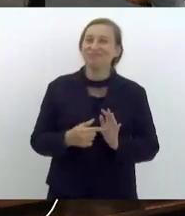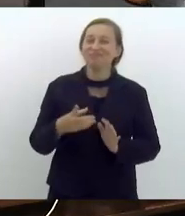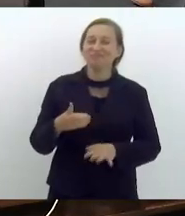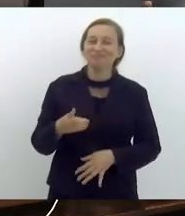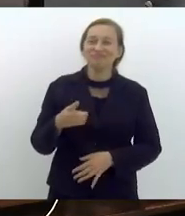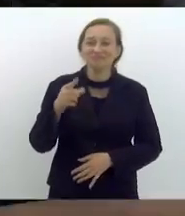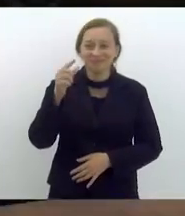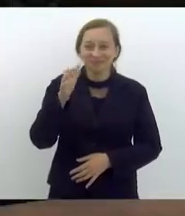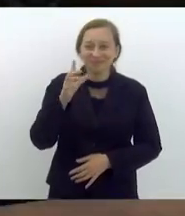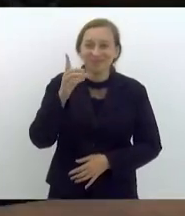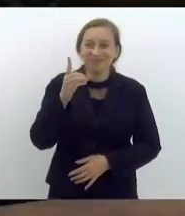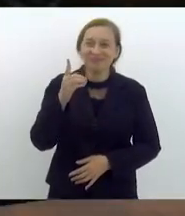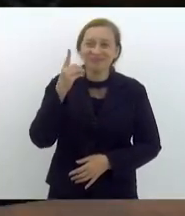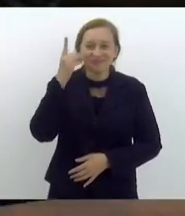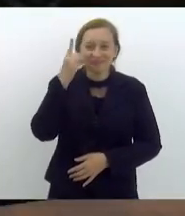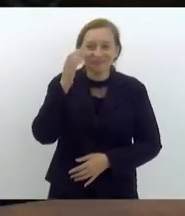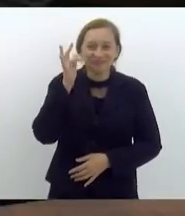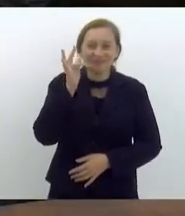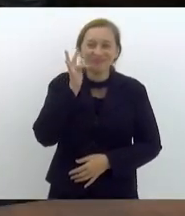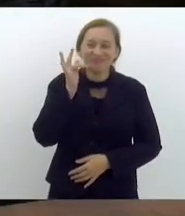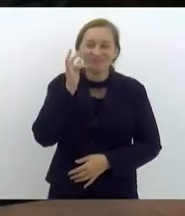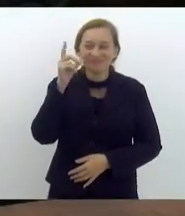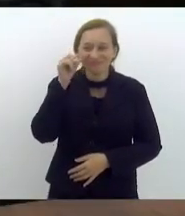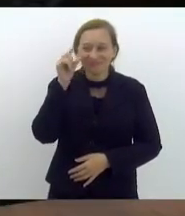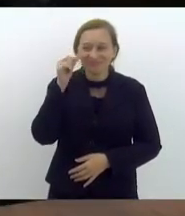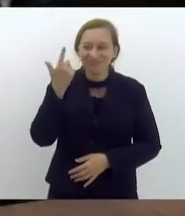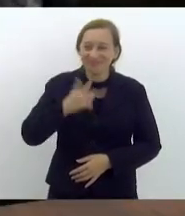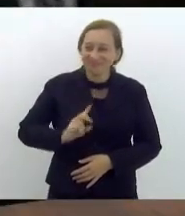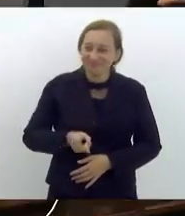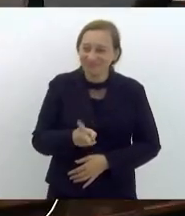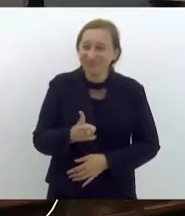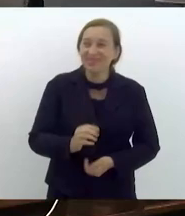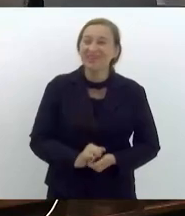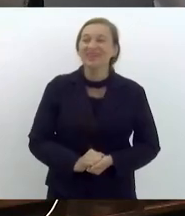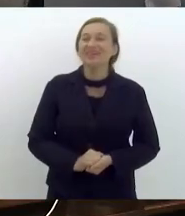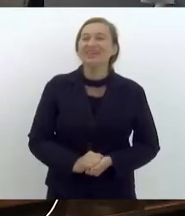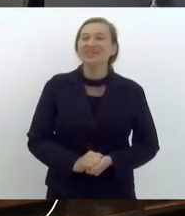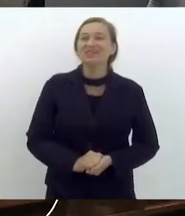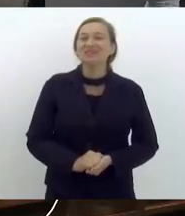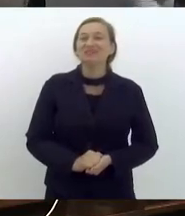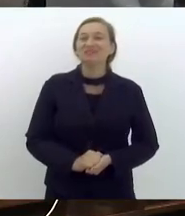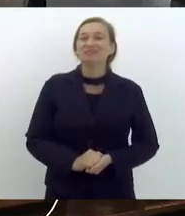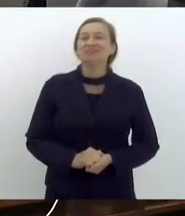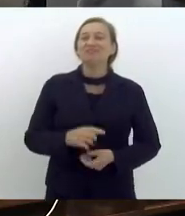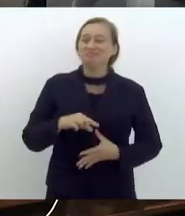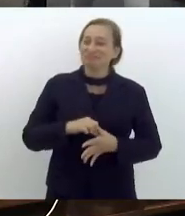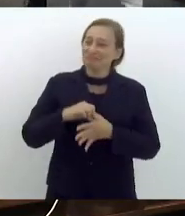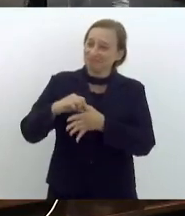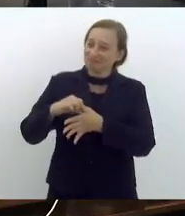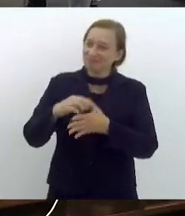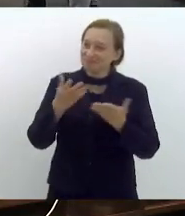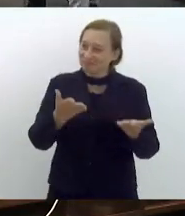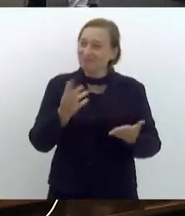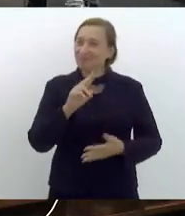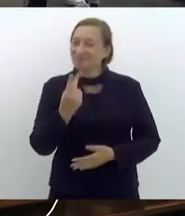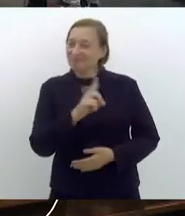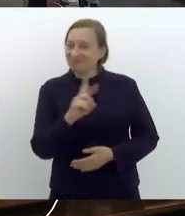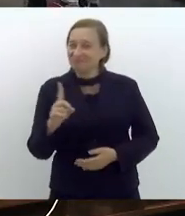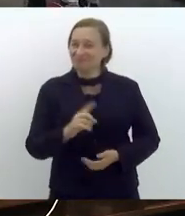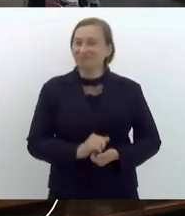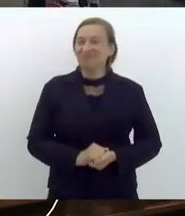dedicação e me atropelada Deputado líder da bancada ou não